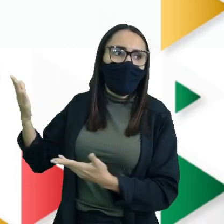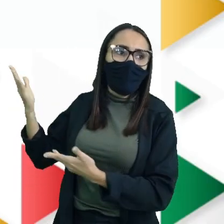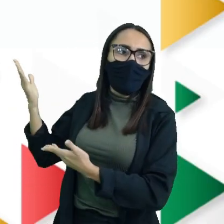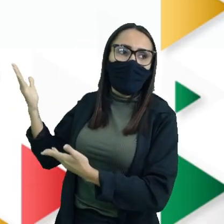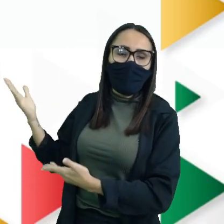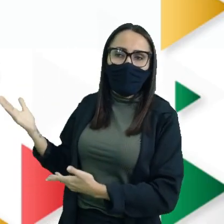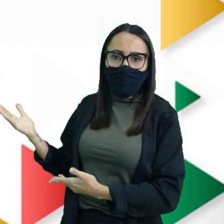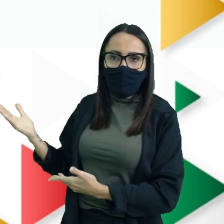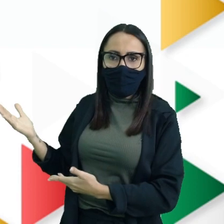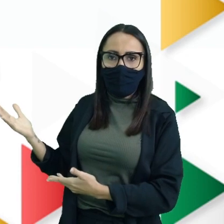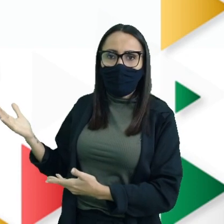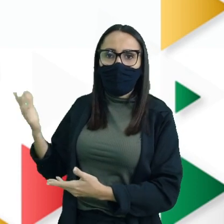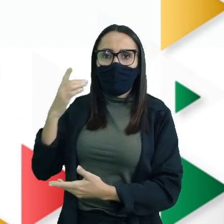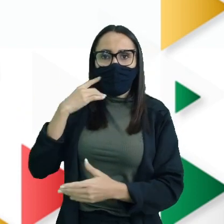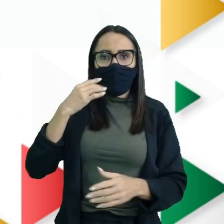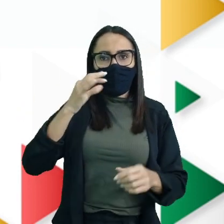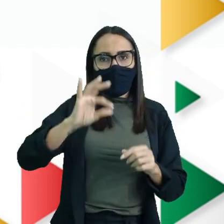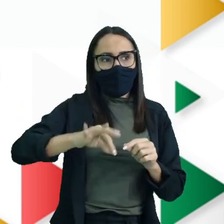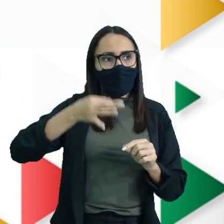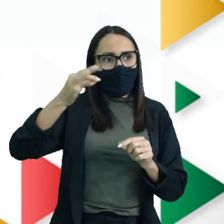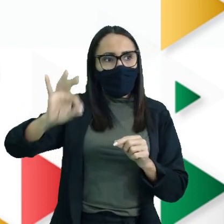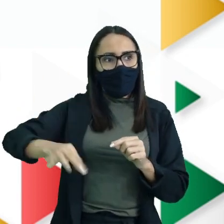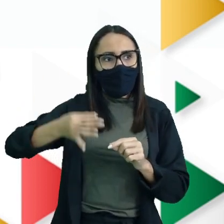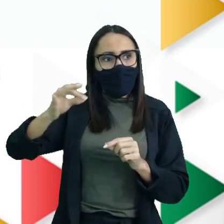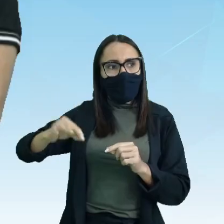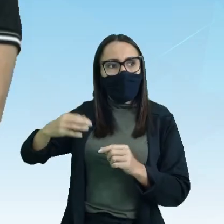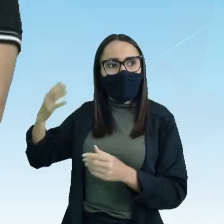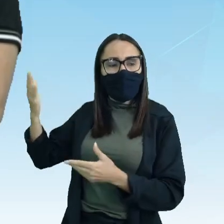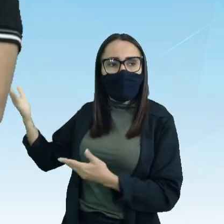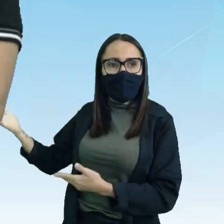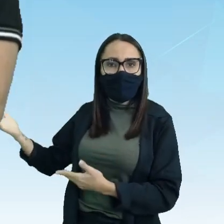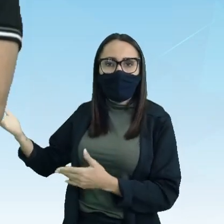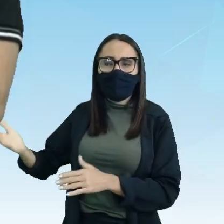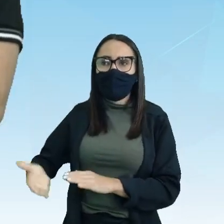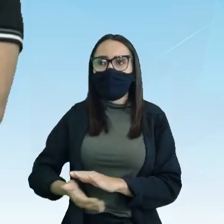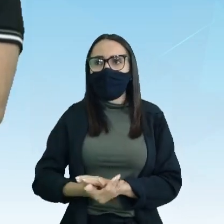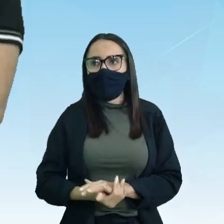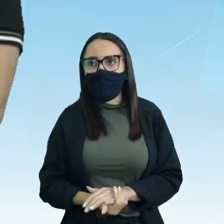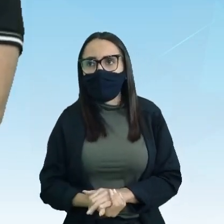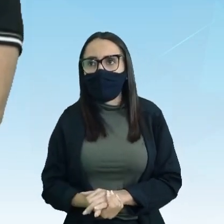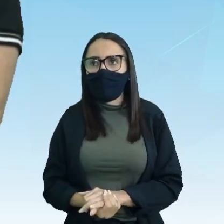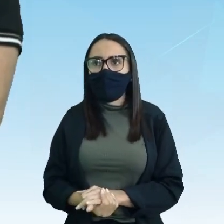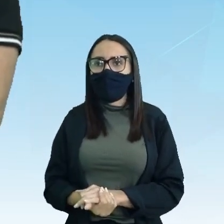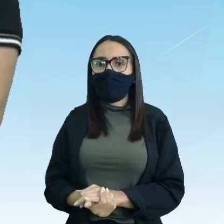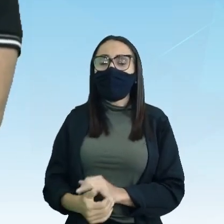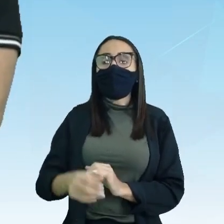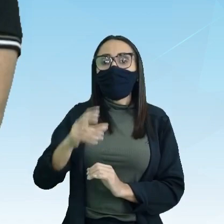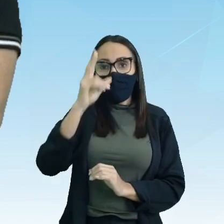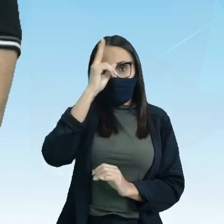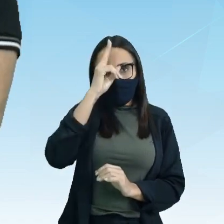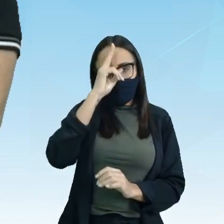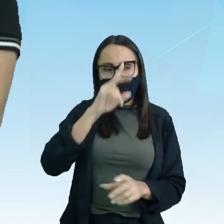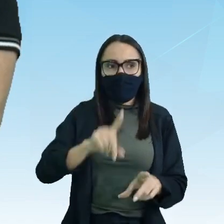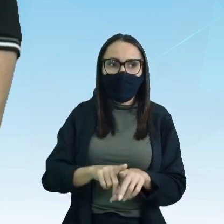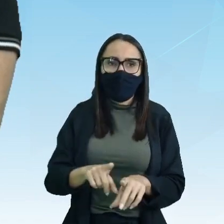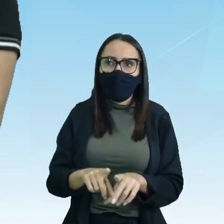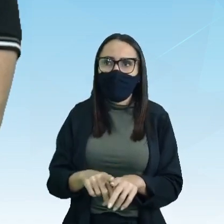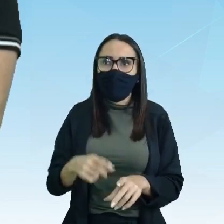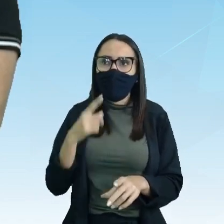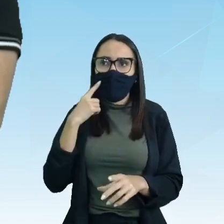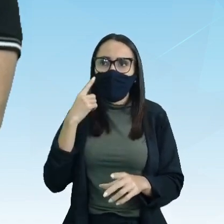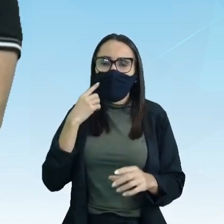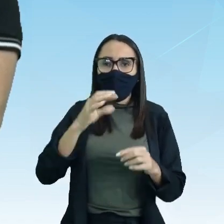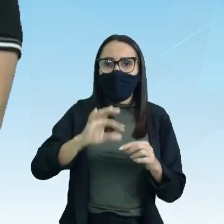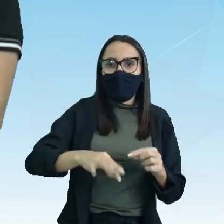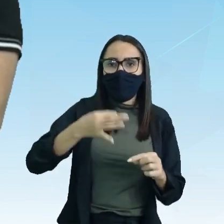com os artesanatos, tudo. E lembrar mais uma vez que também uma questão que o senhor tocou, professor, com esse